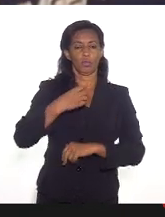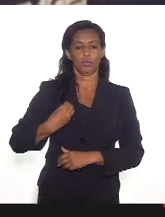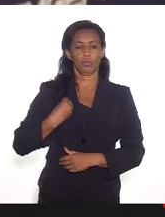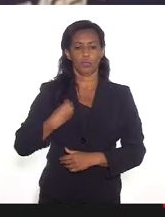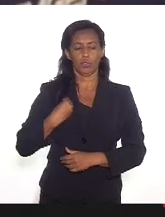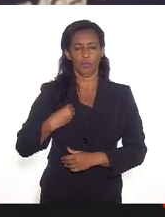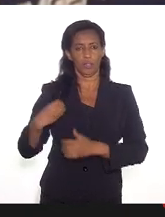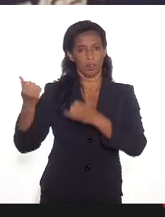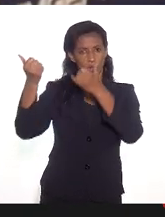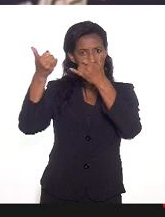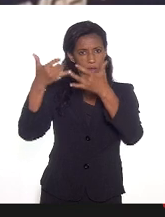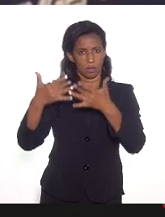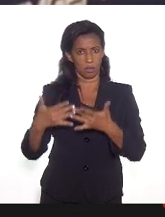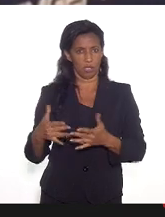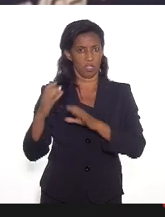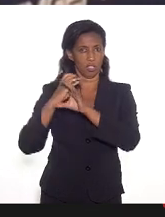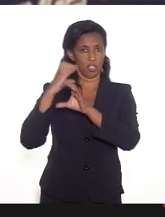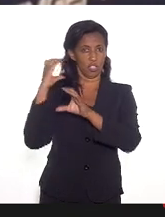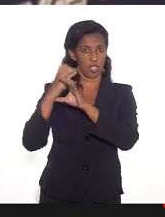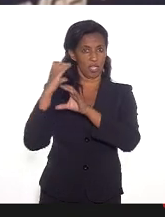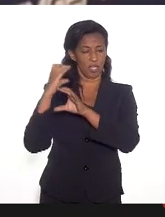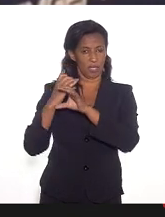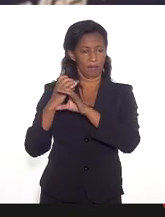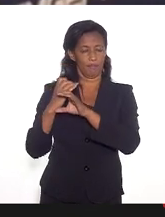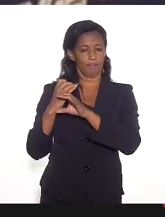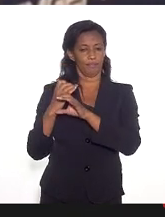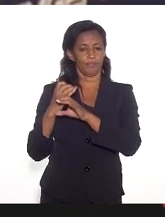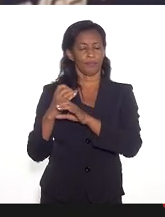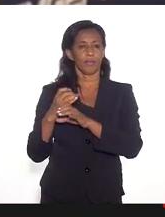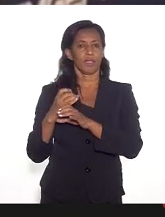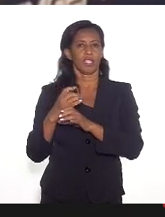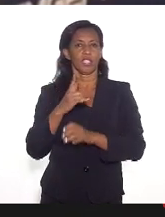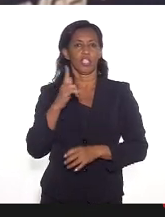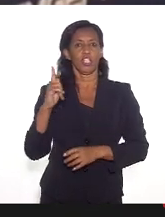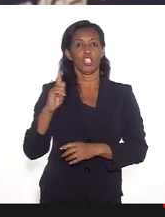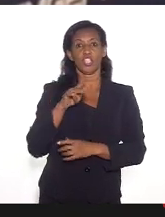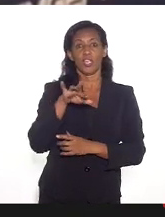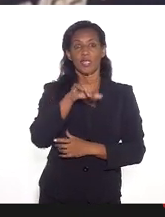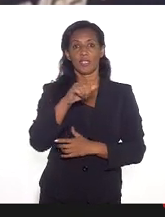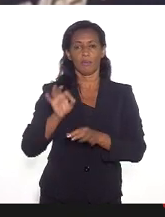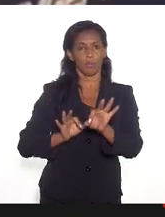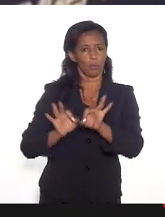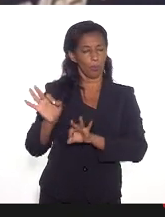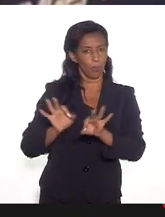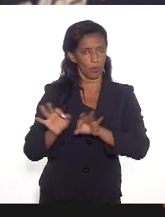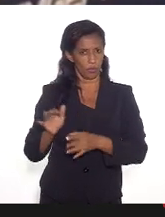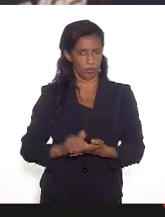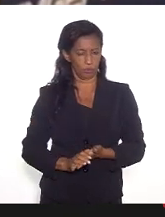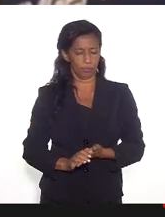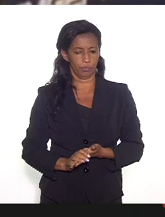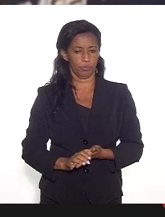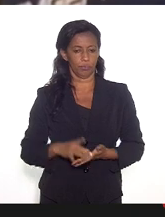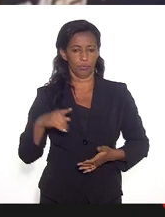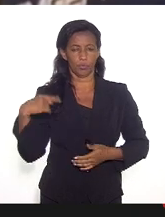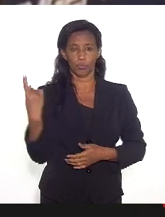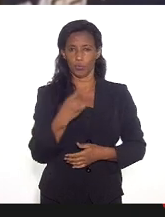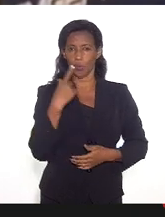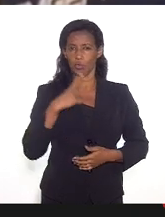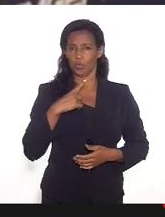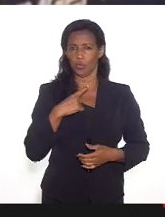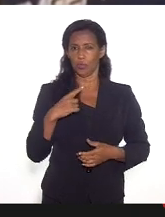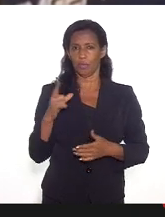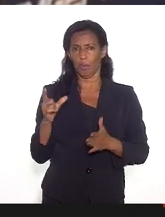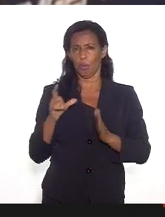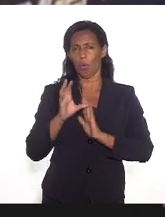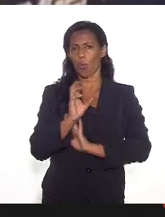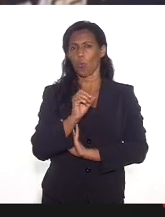detalha em engenharia de sistemas e gerenciamento de projeto. Nós tivemos aqui discussões com o